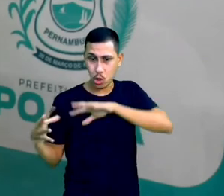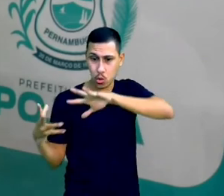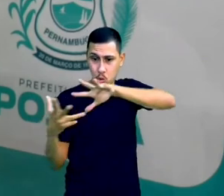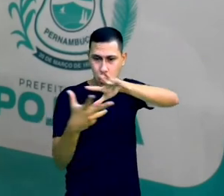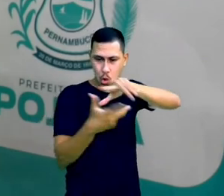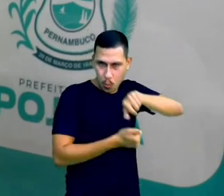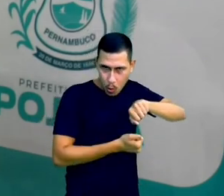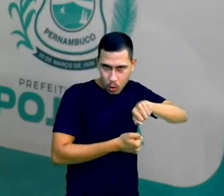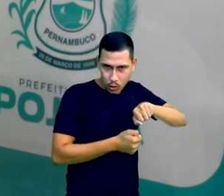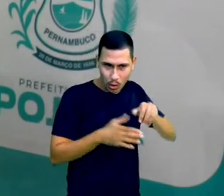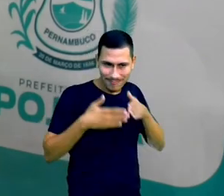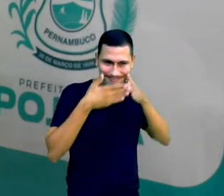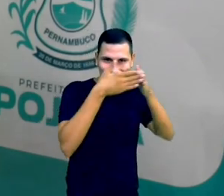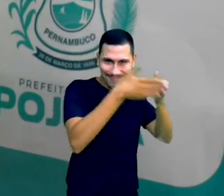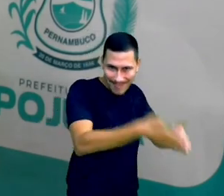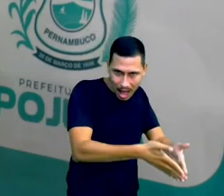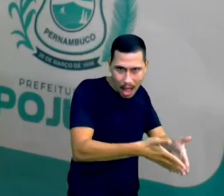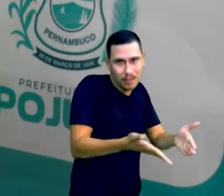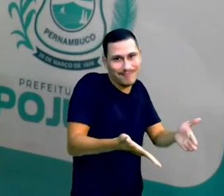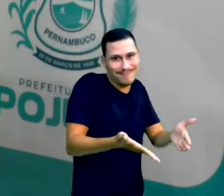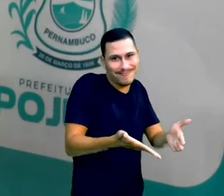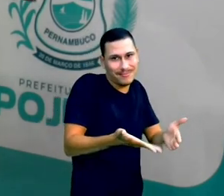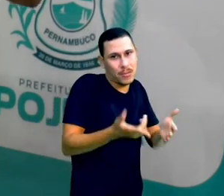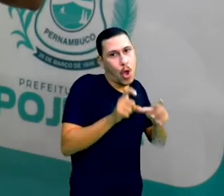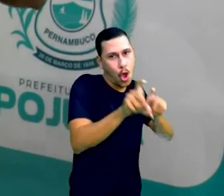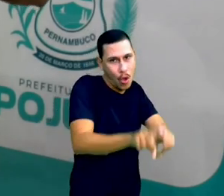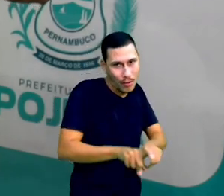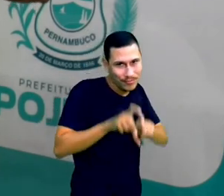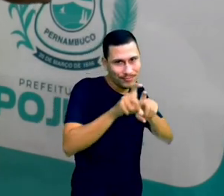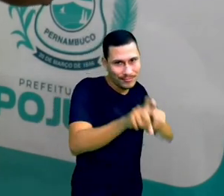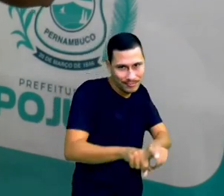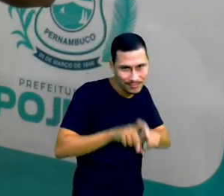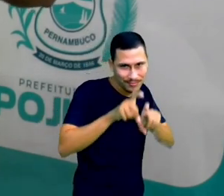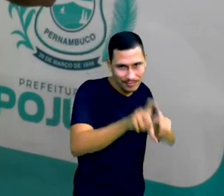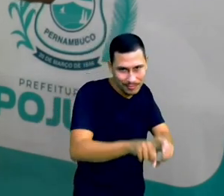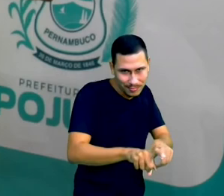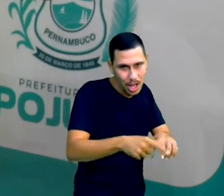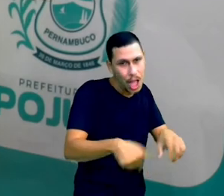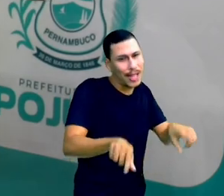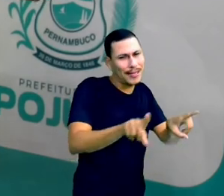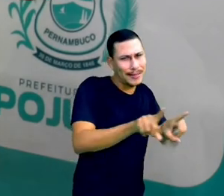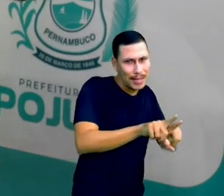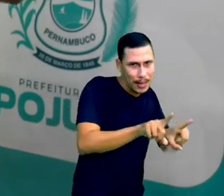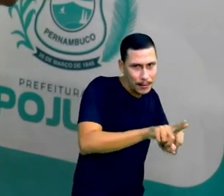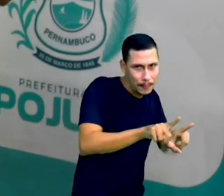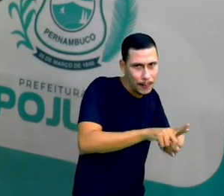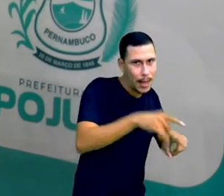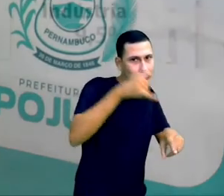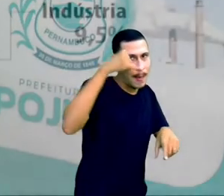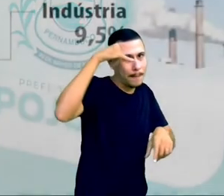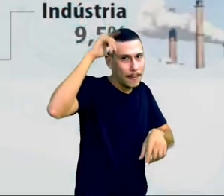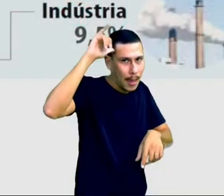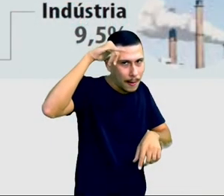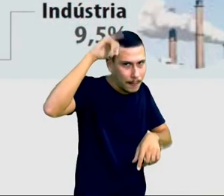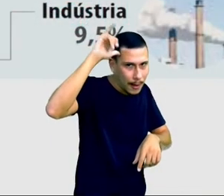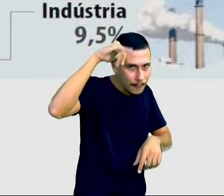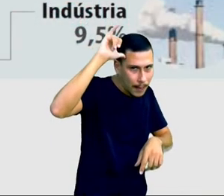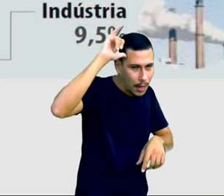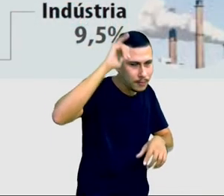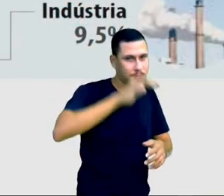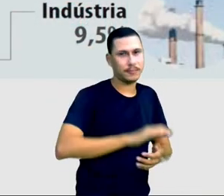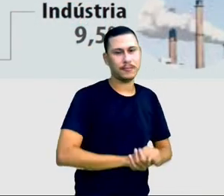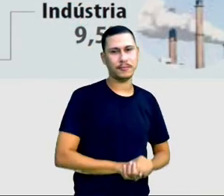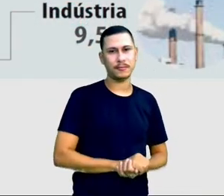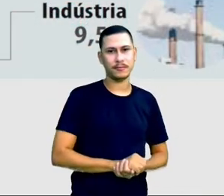agricultura e pecuária, certo? São os maiores consumidores dessa água. Então a gente vê aí nesse gráfico, né,